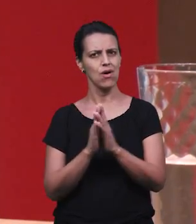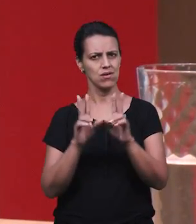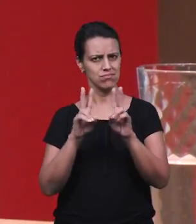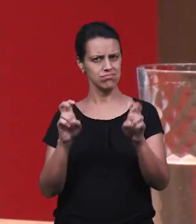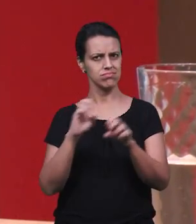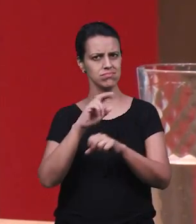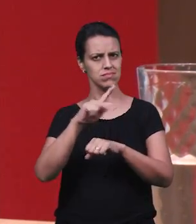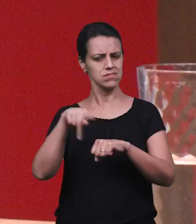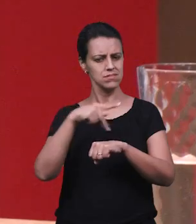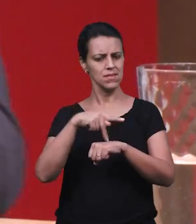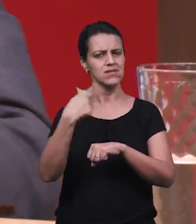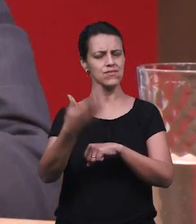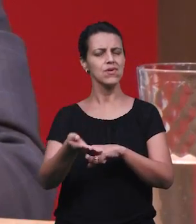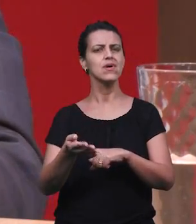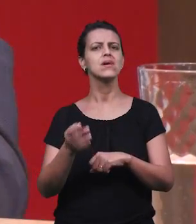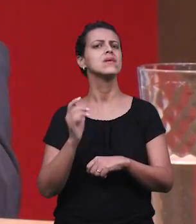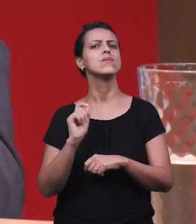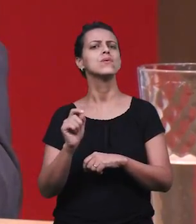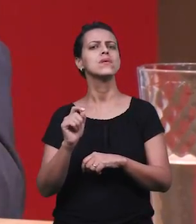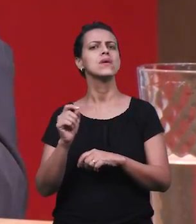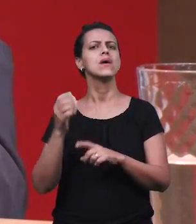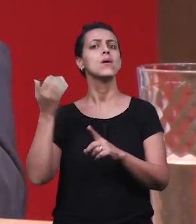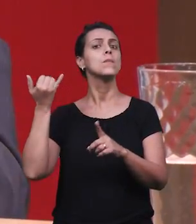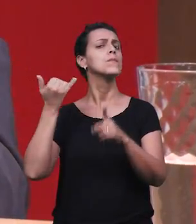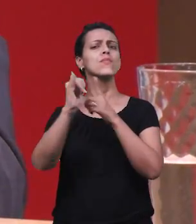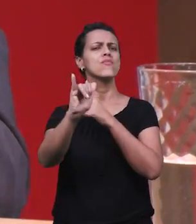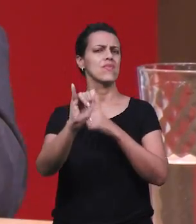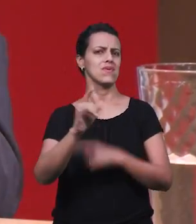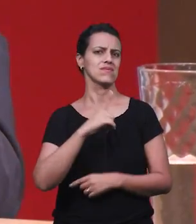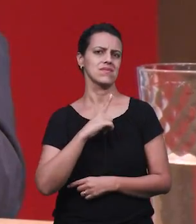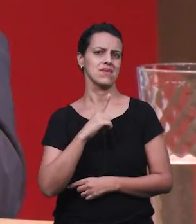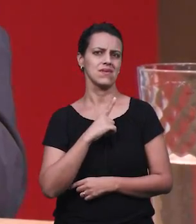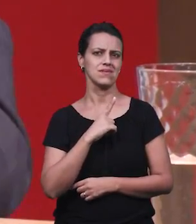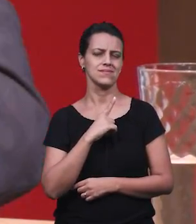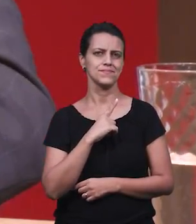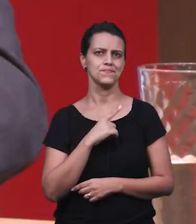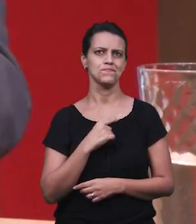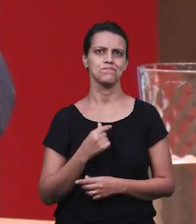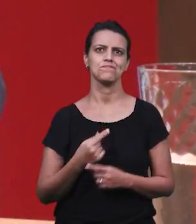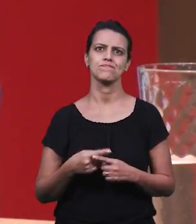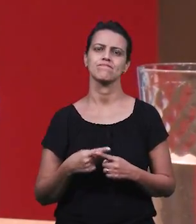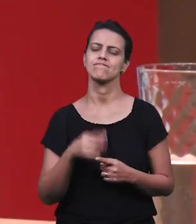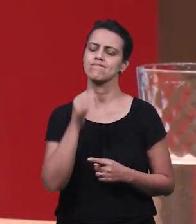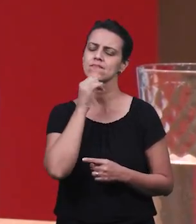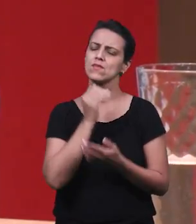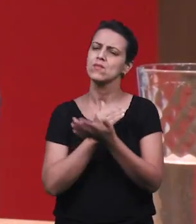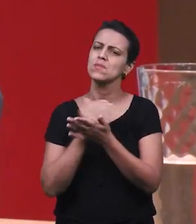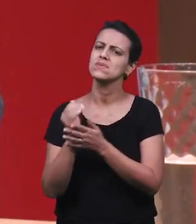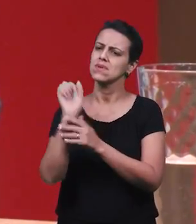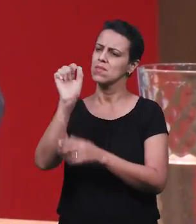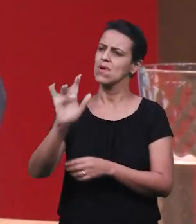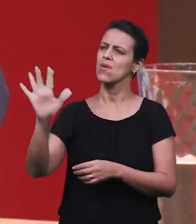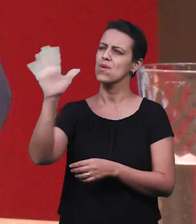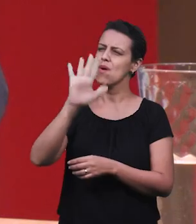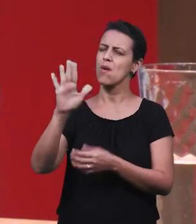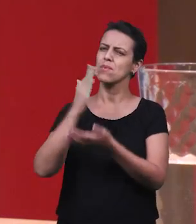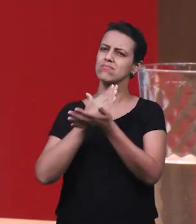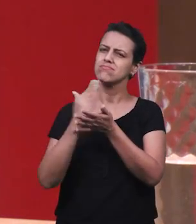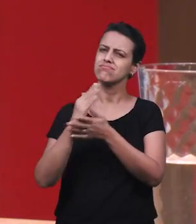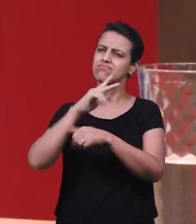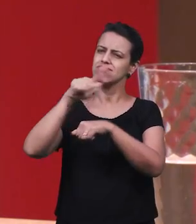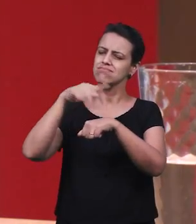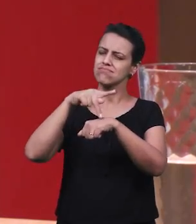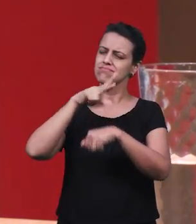exterior, o caráter profético de tudo isso. Nós entramos na Europa devagarzinho, através